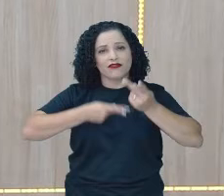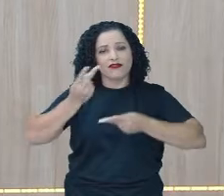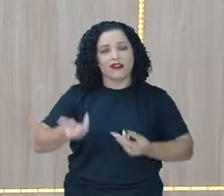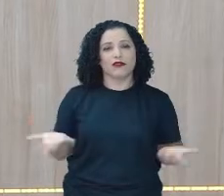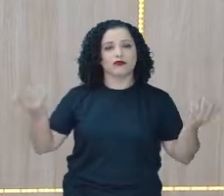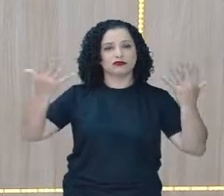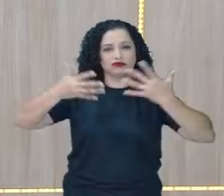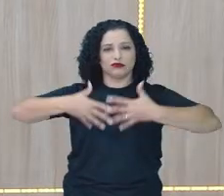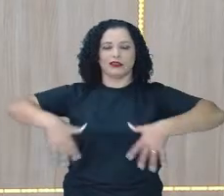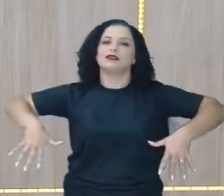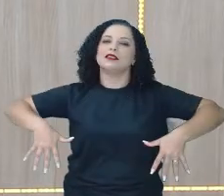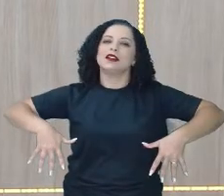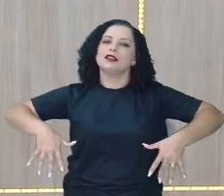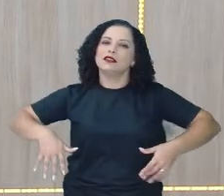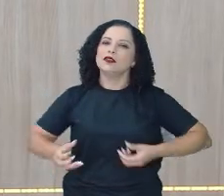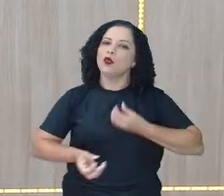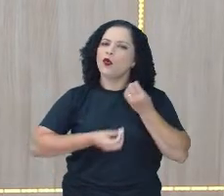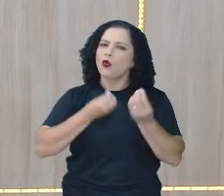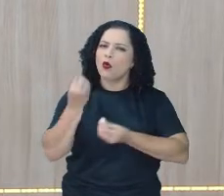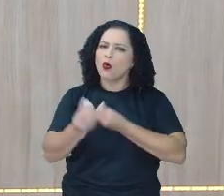fato